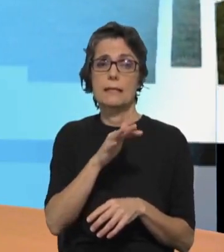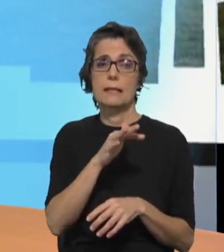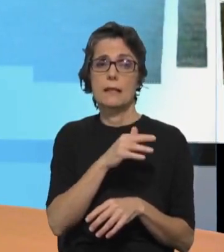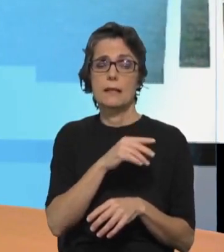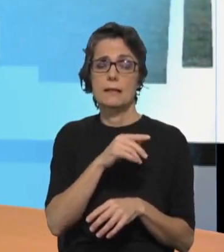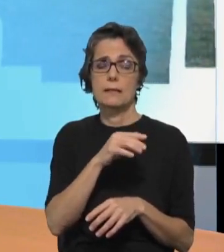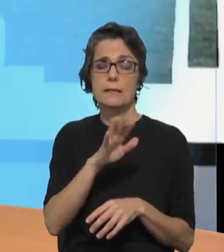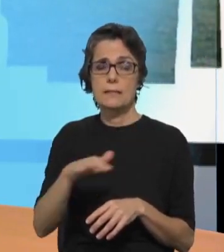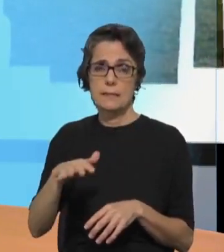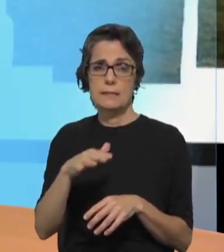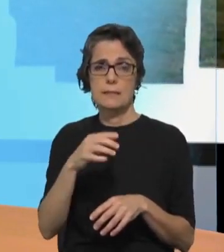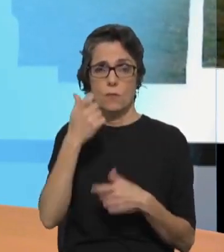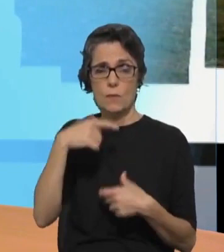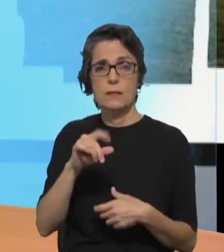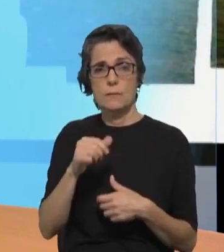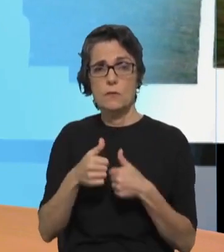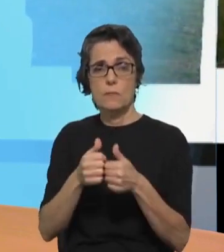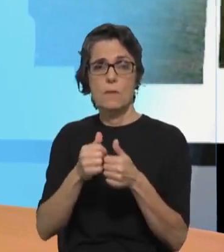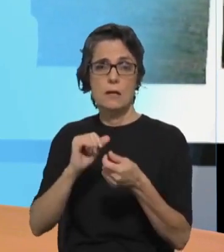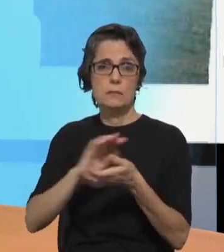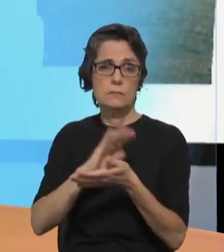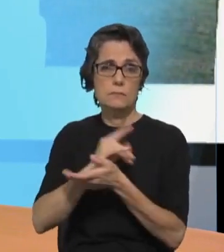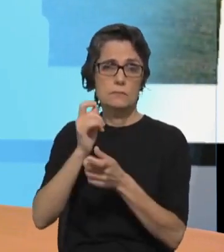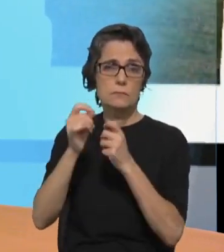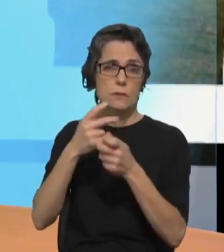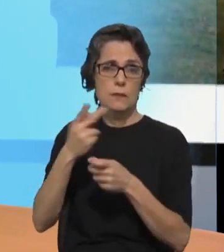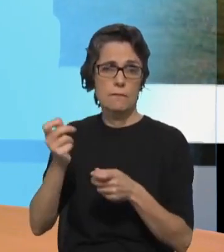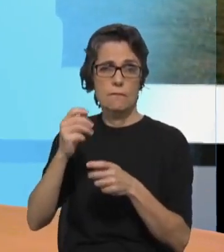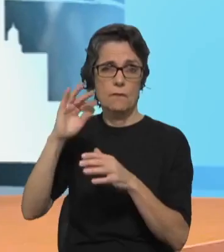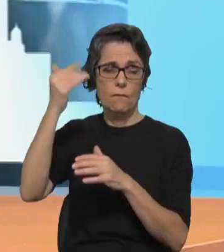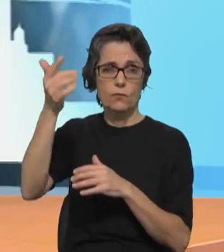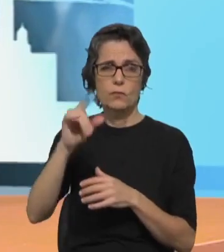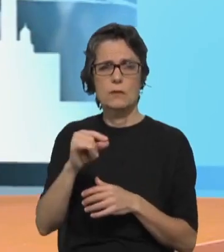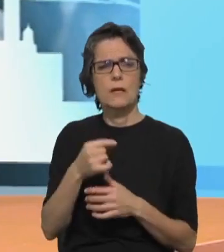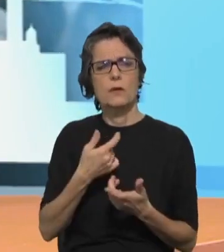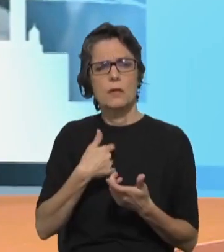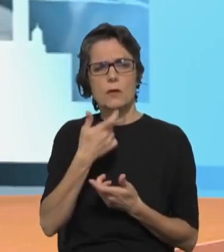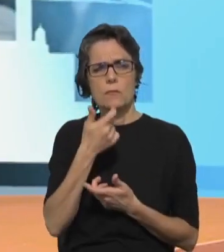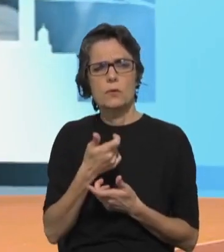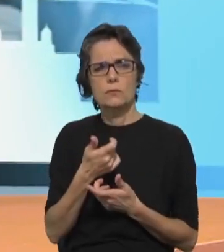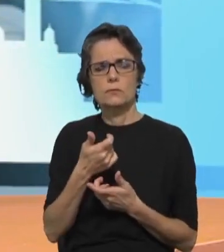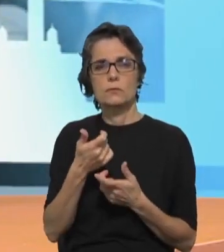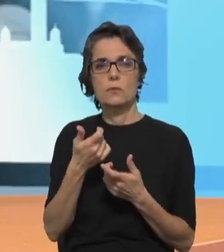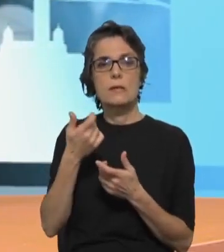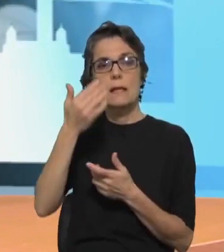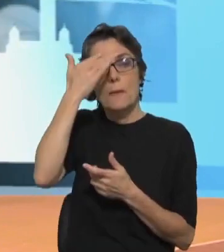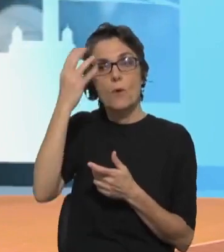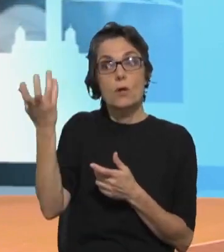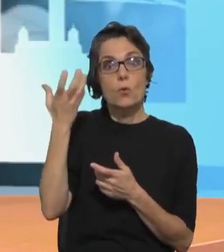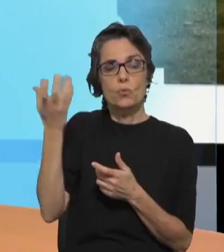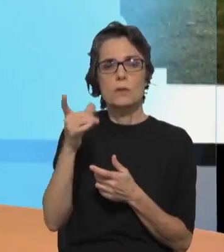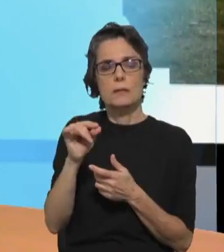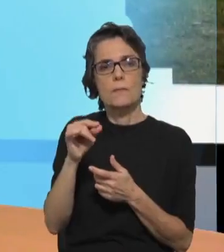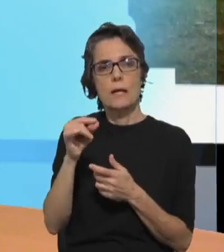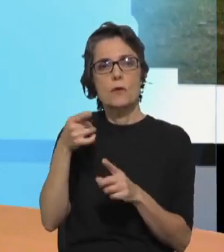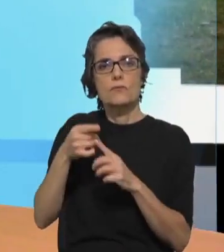jornalistas. Trata-se de um diálogo, de um permanente desafio de diálogo, de entregar aquilo que é esta memória cultural também para a